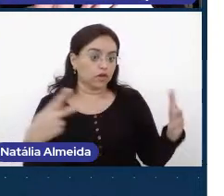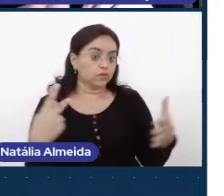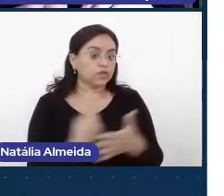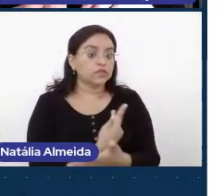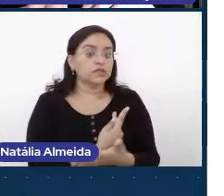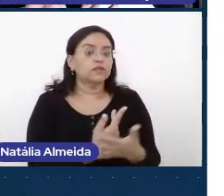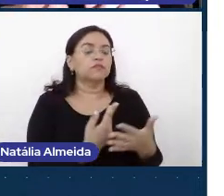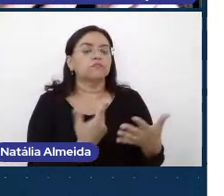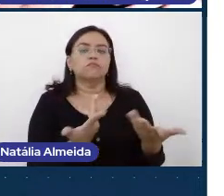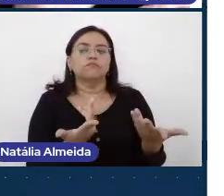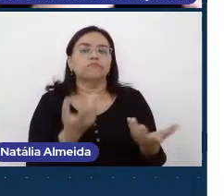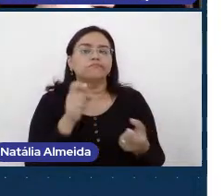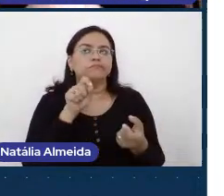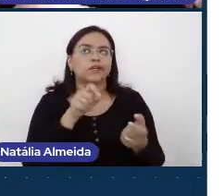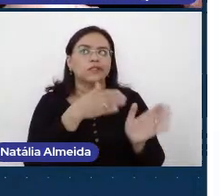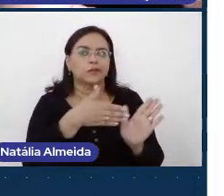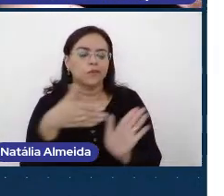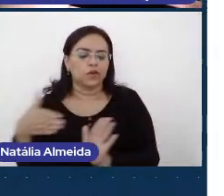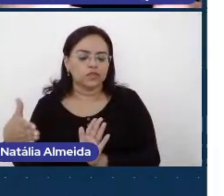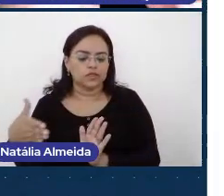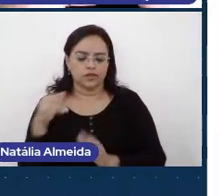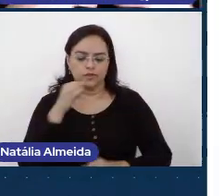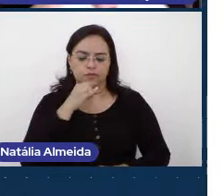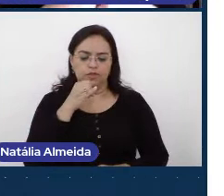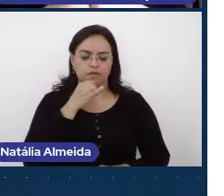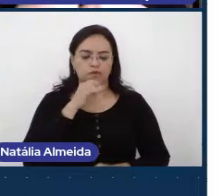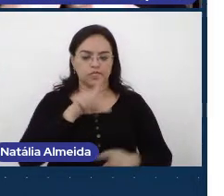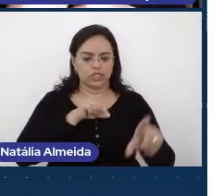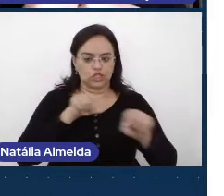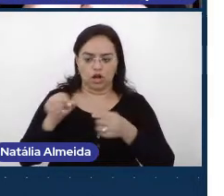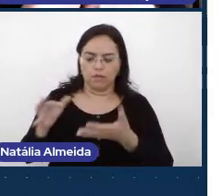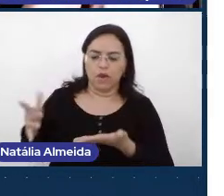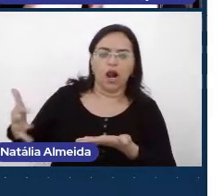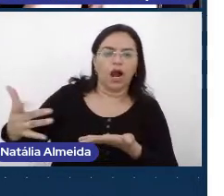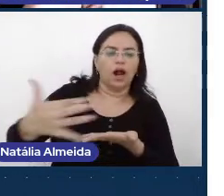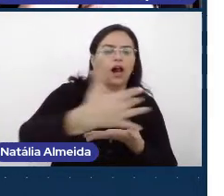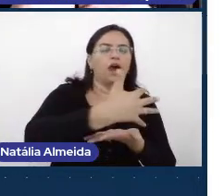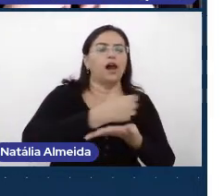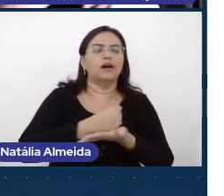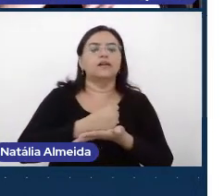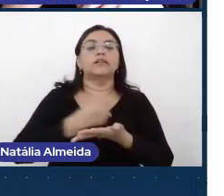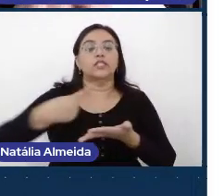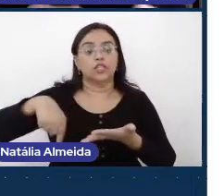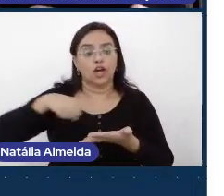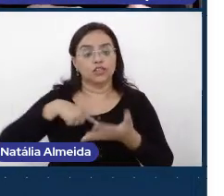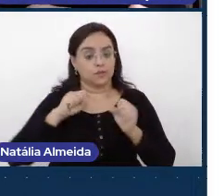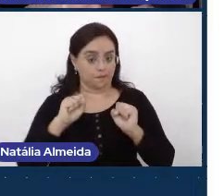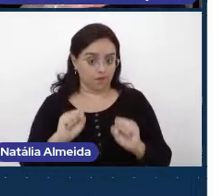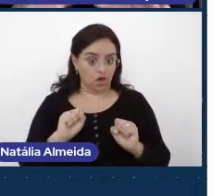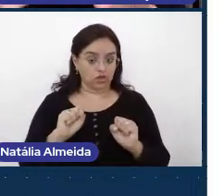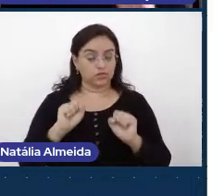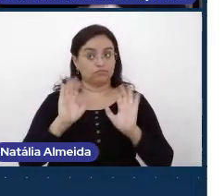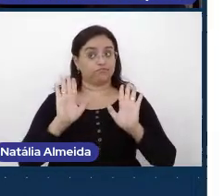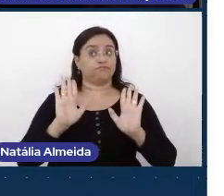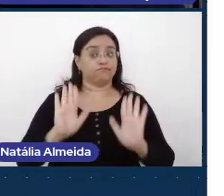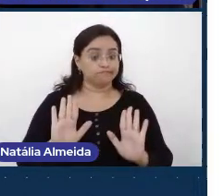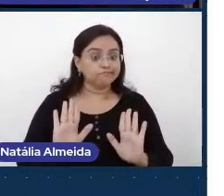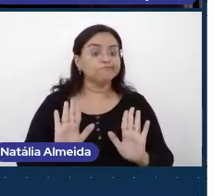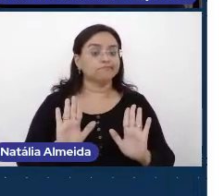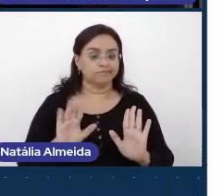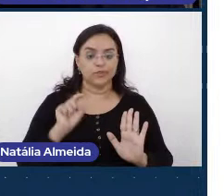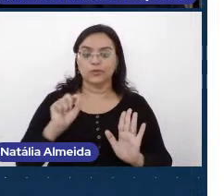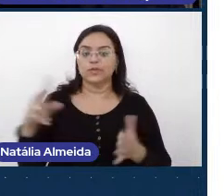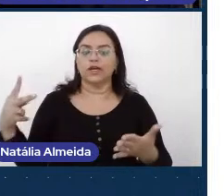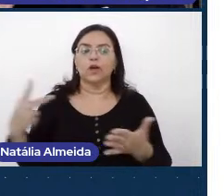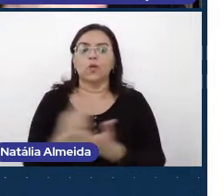nesse procedimento de coleta de dados? E aí, aqui a gente pode esbarrar numa situação que é a quantidade